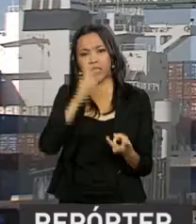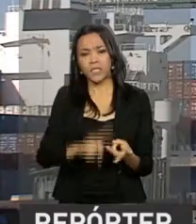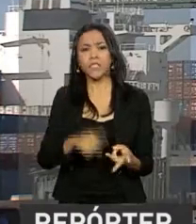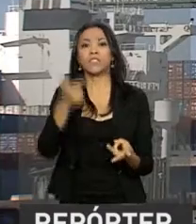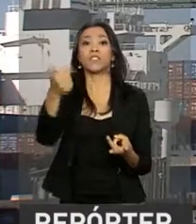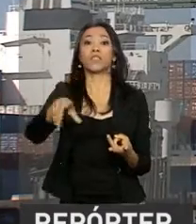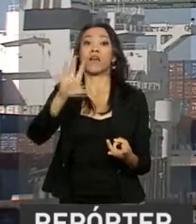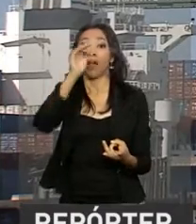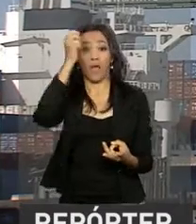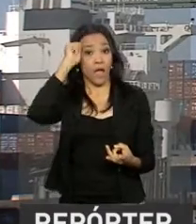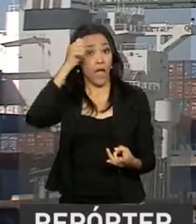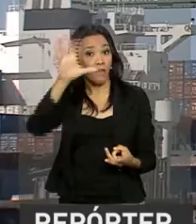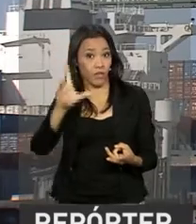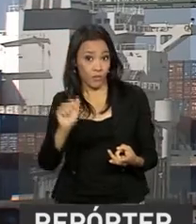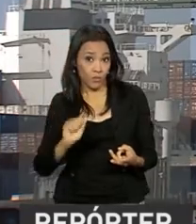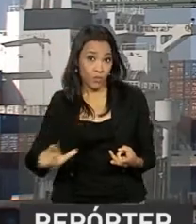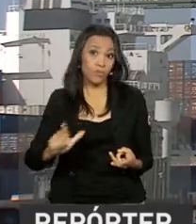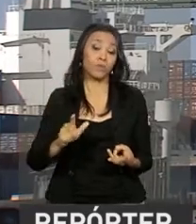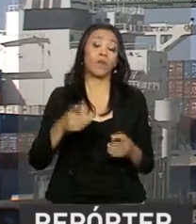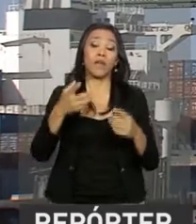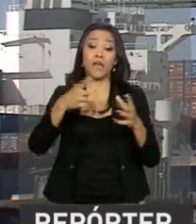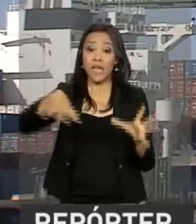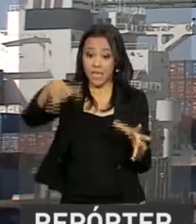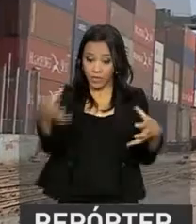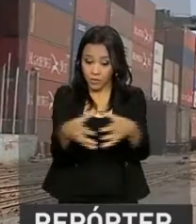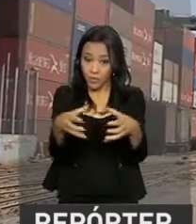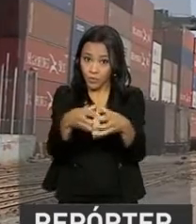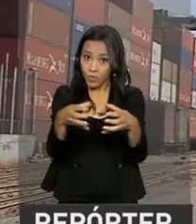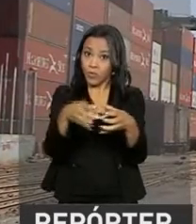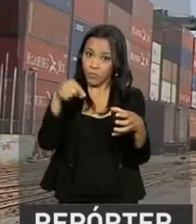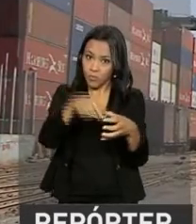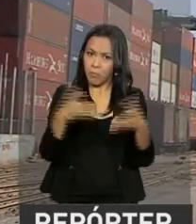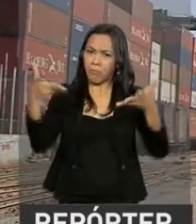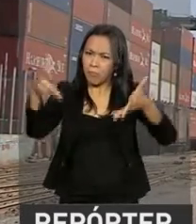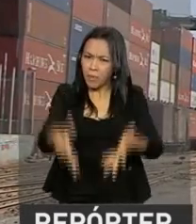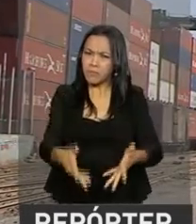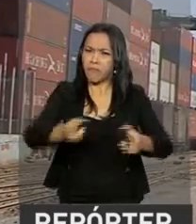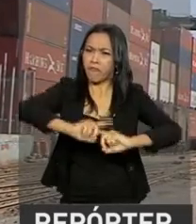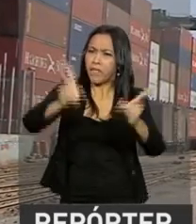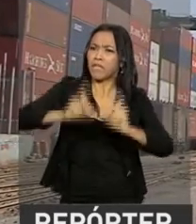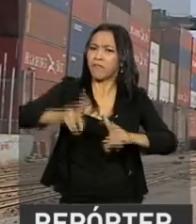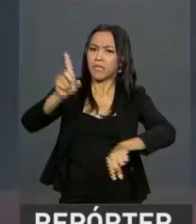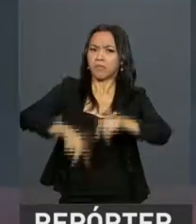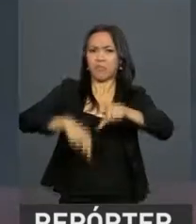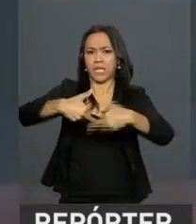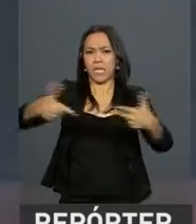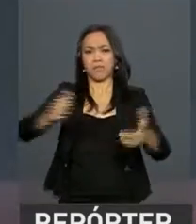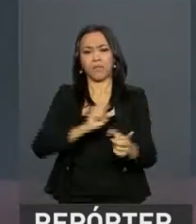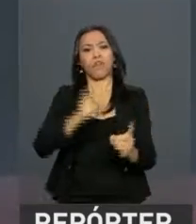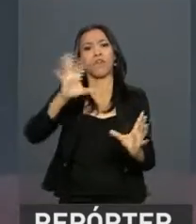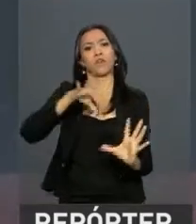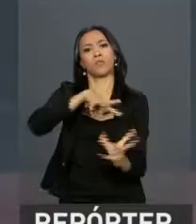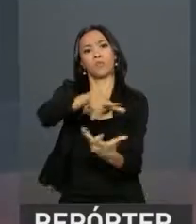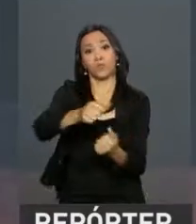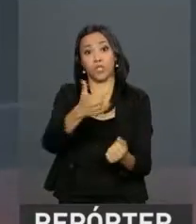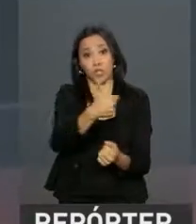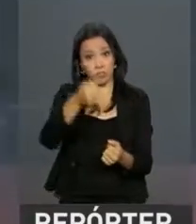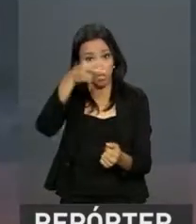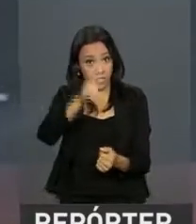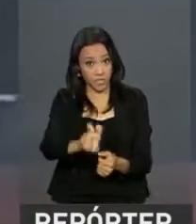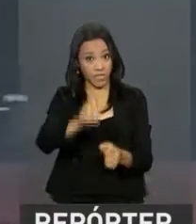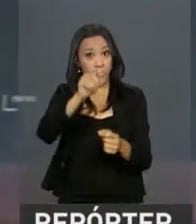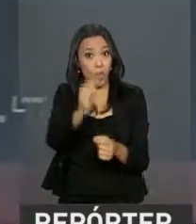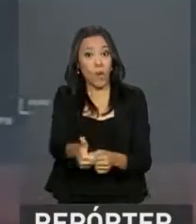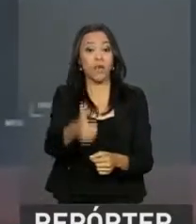do Sul. Desde 2001, os países mais do que dobraram sua participação nas exportações mundiais e em 2015 já respondiam